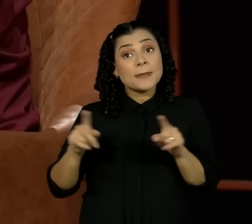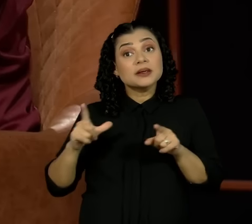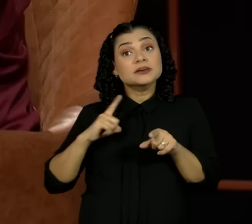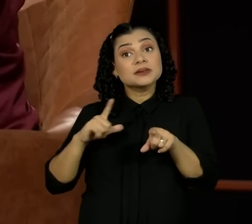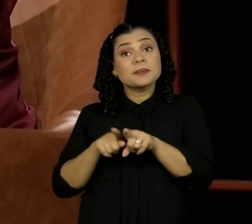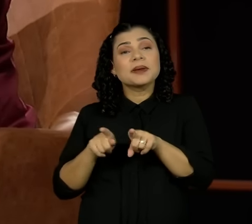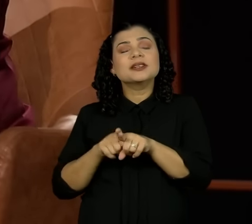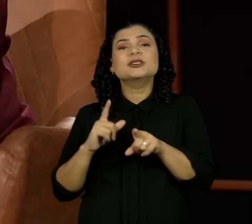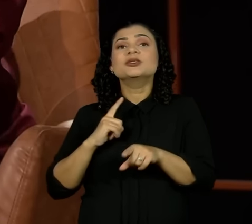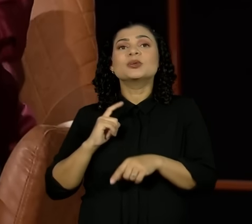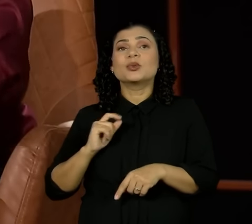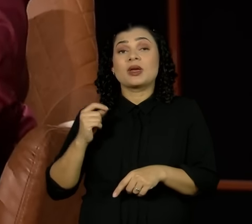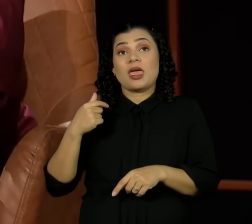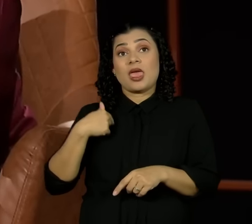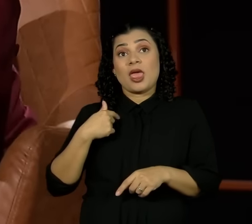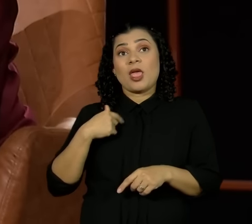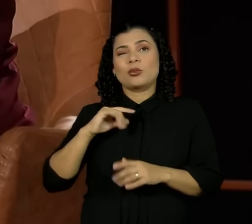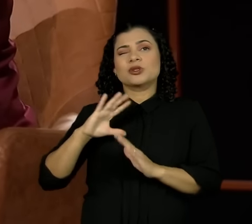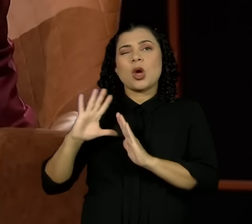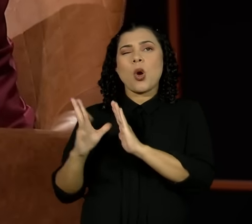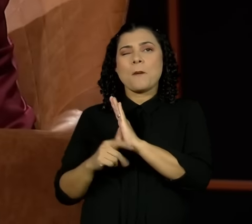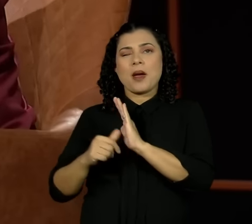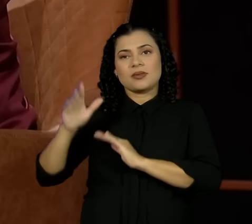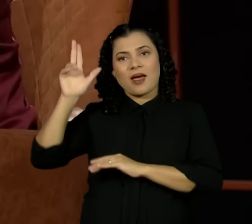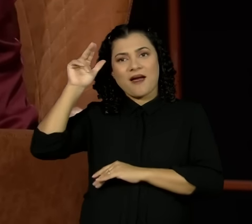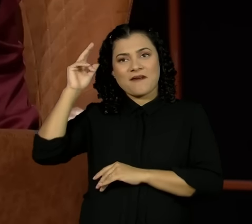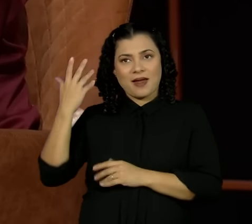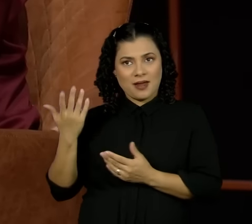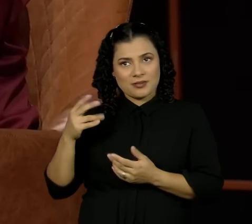do Cabo Rosinha. Eu tinha roubado um cavalo.